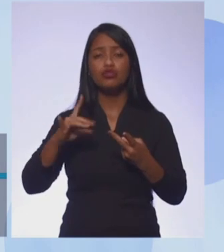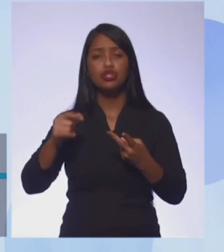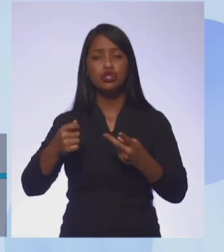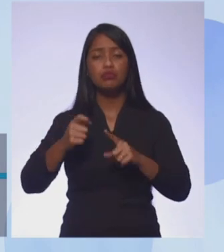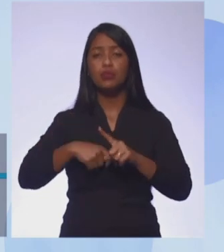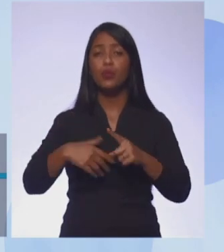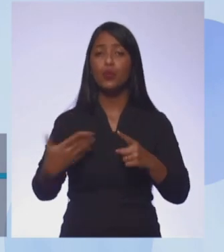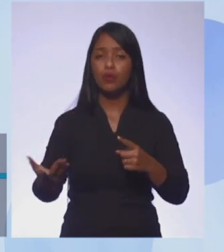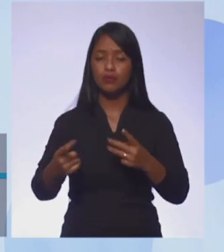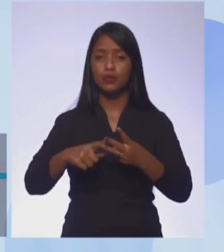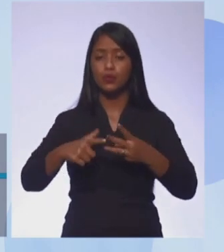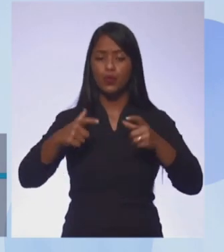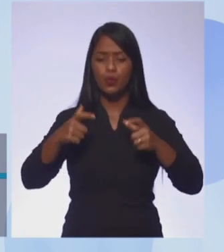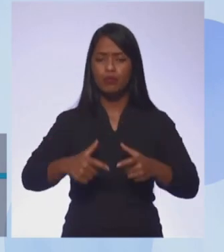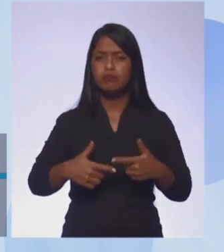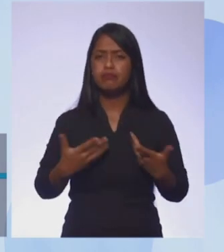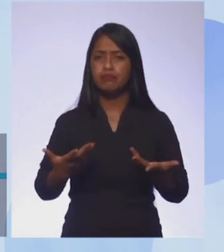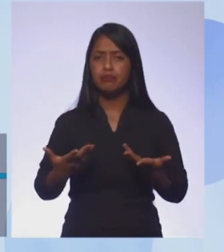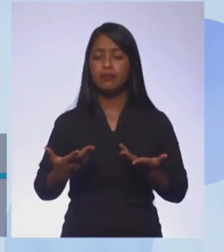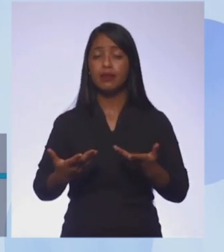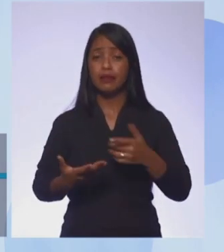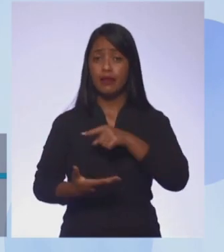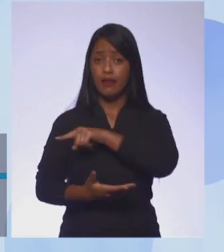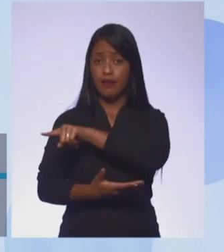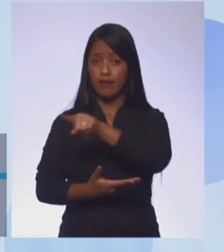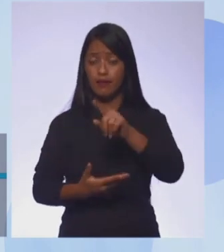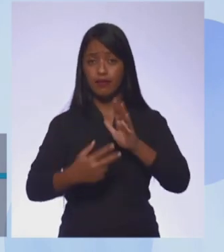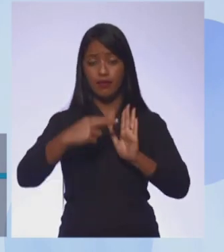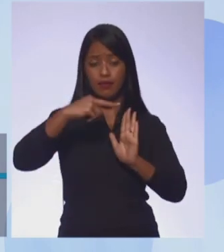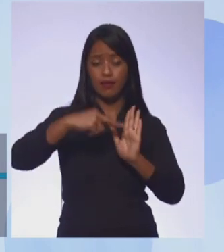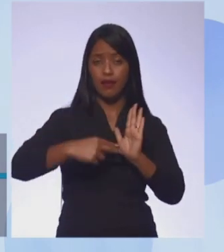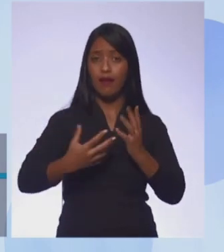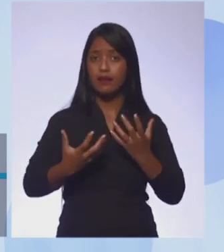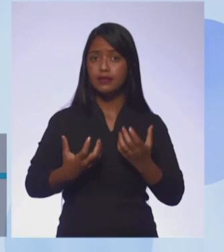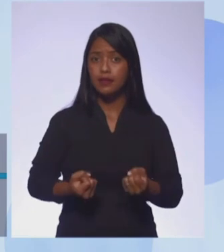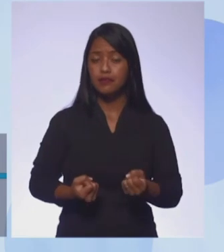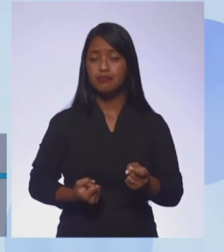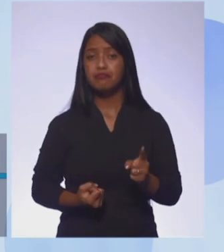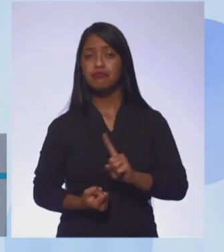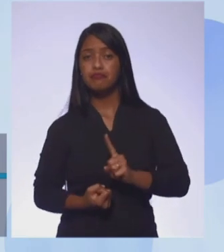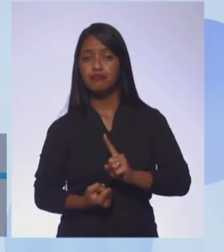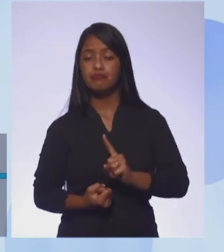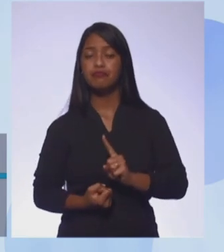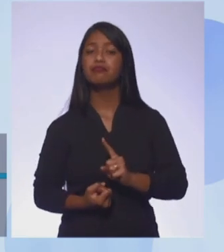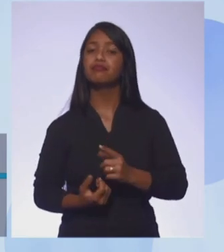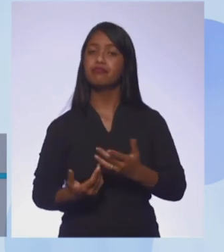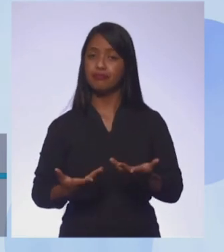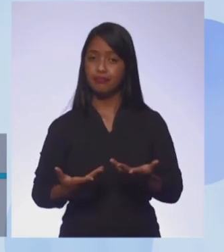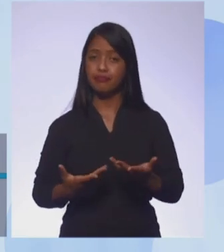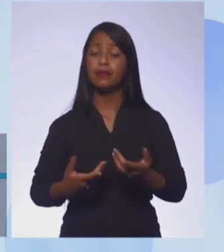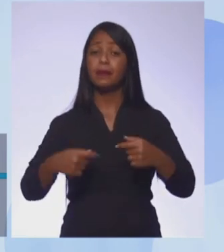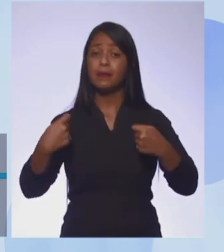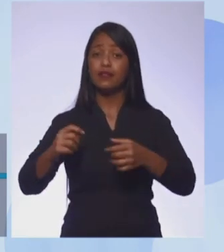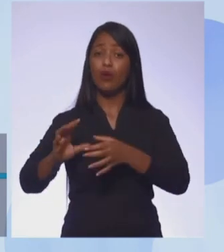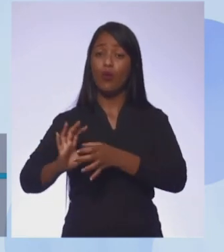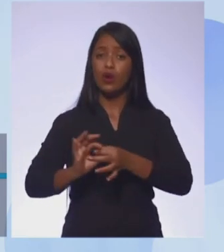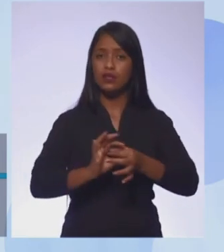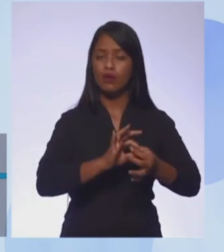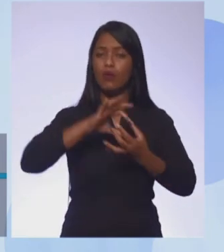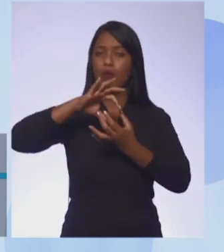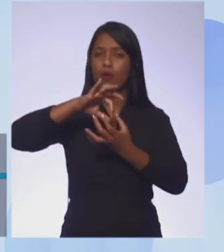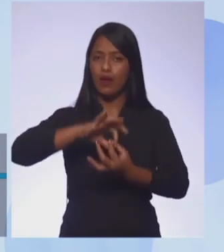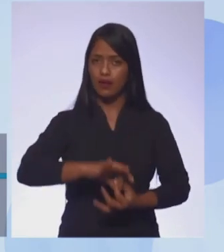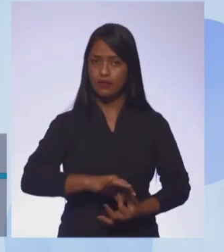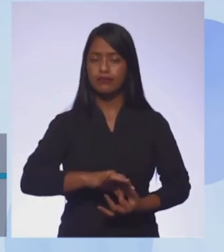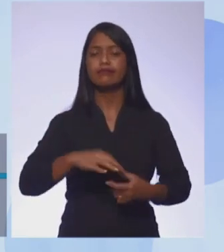lugar eu estou falando. Então, a aceitabilidade, para aceitabilidade também vai entrar a questão da coesão e da coerência,